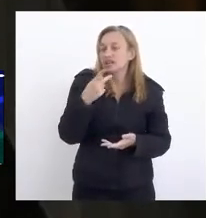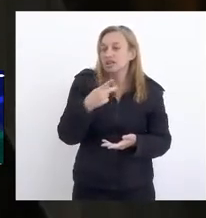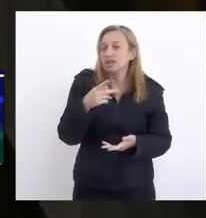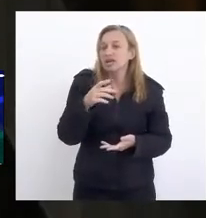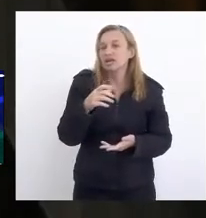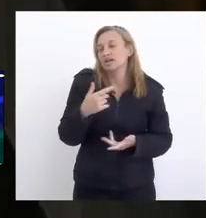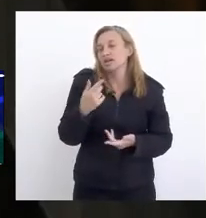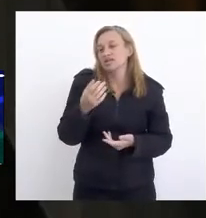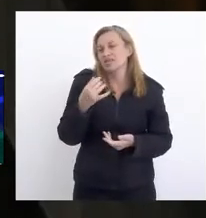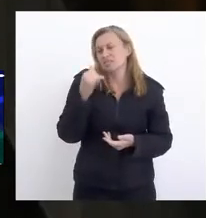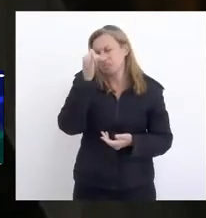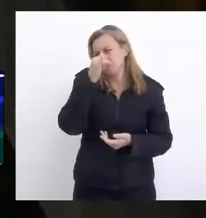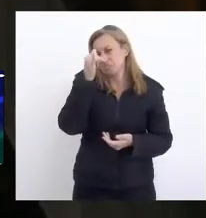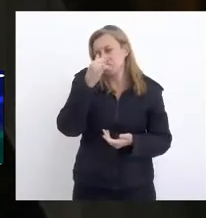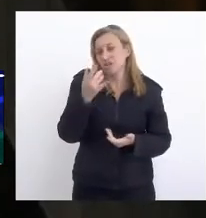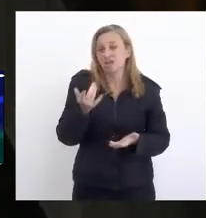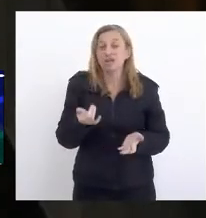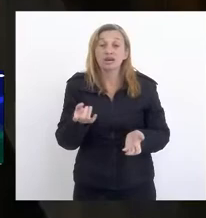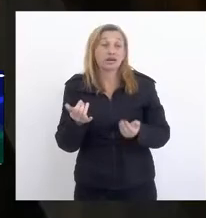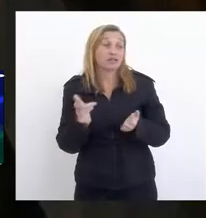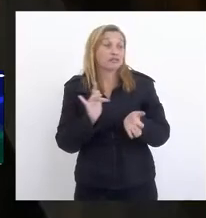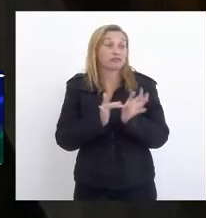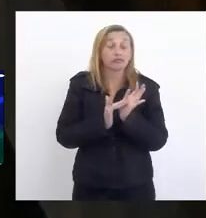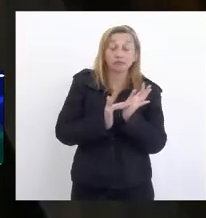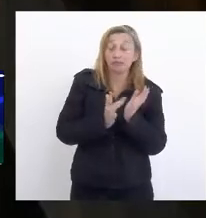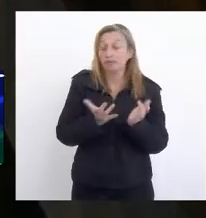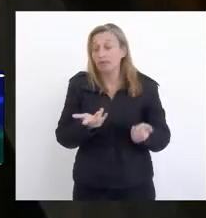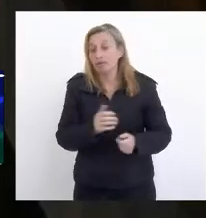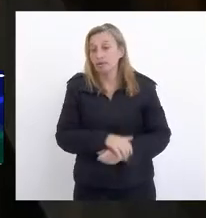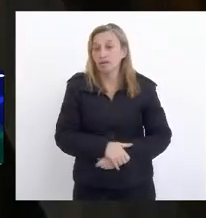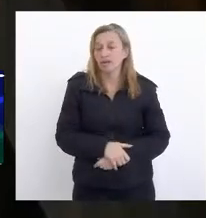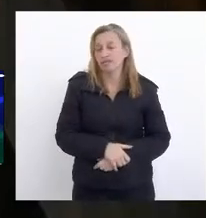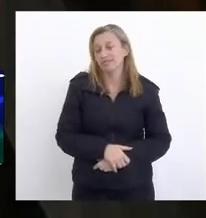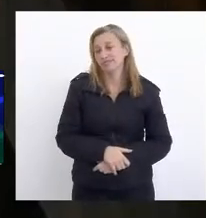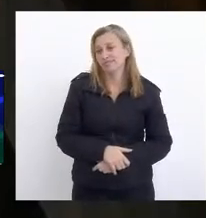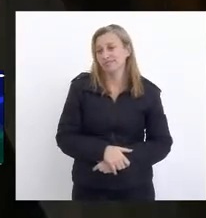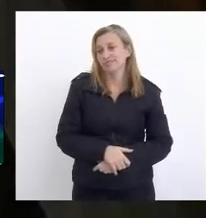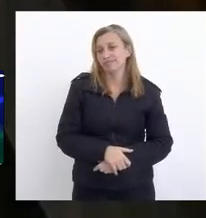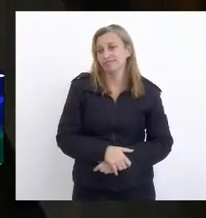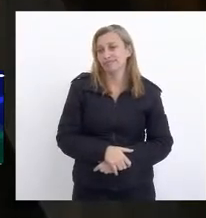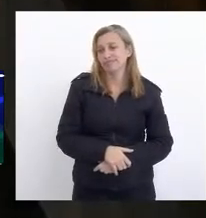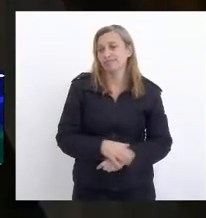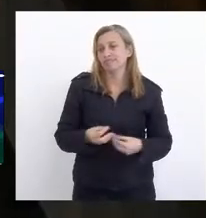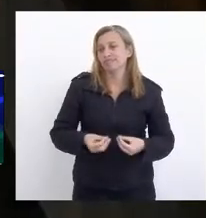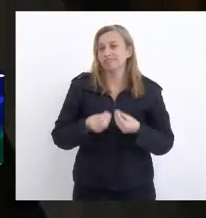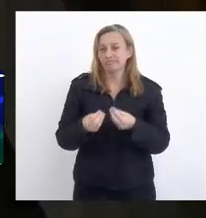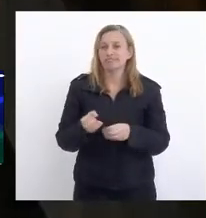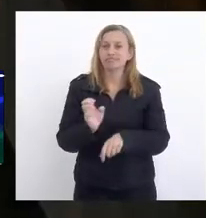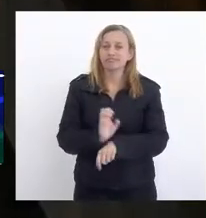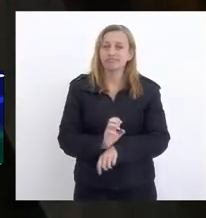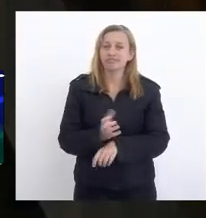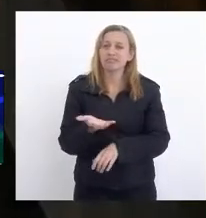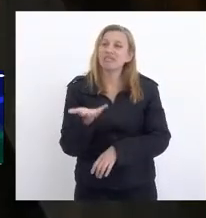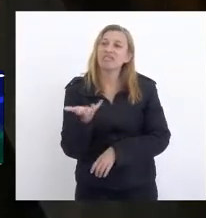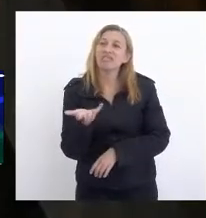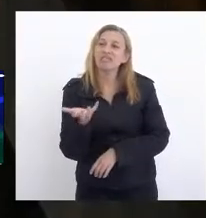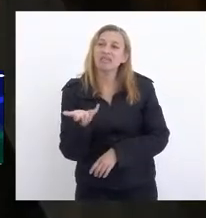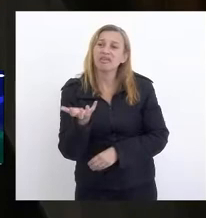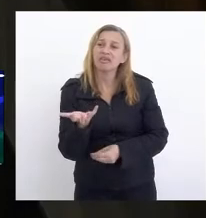carochinha, de faz de conta, olha, vou dar para o Estado uma esmola,